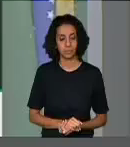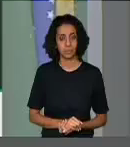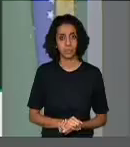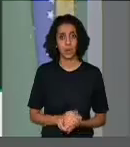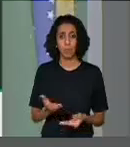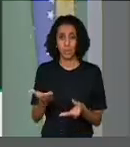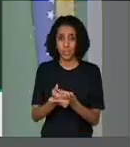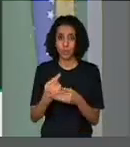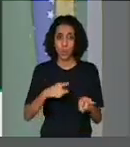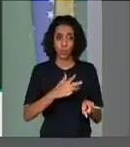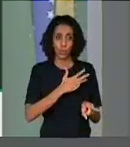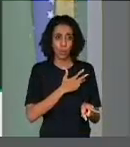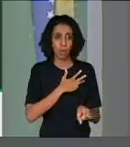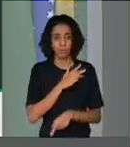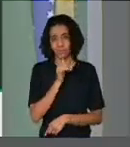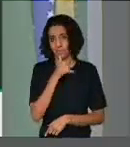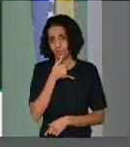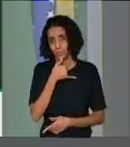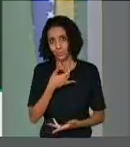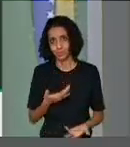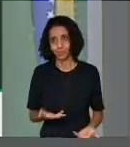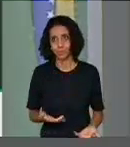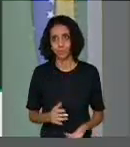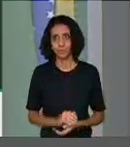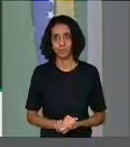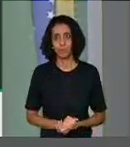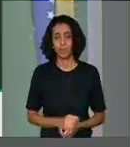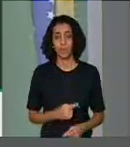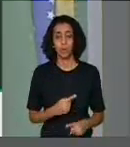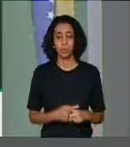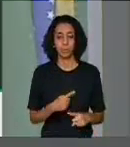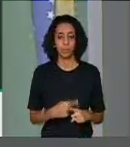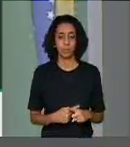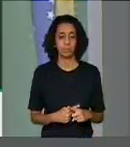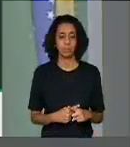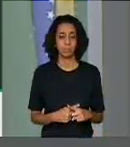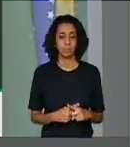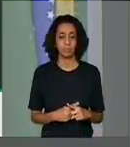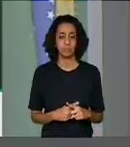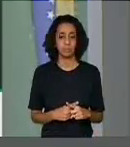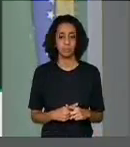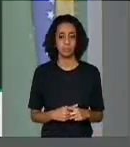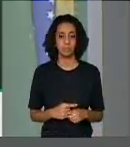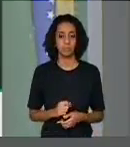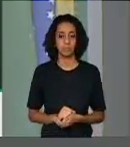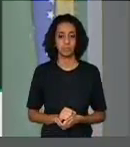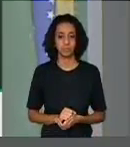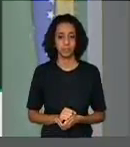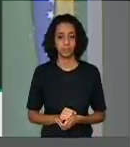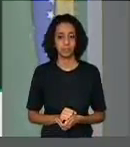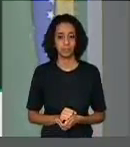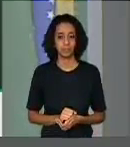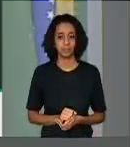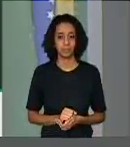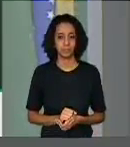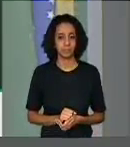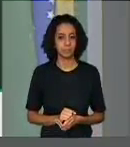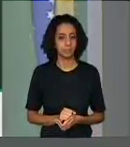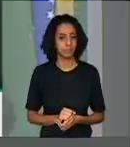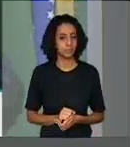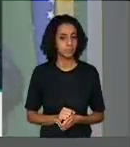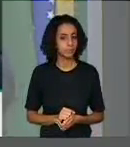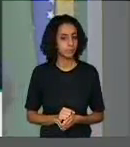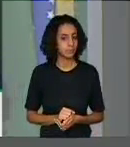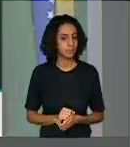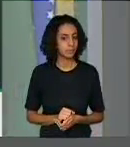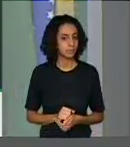contra o presidente Lula, a pessoa que sempre tratou muito bem, o presidente da República trata tão bem pessoalmente com o presidente